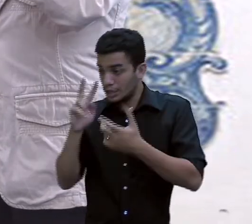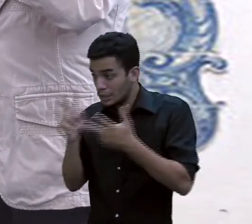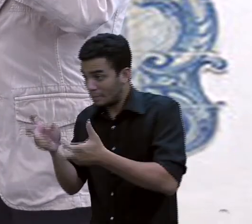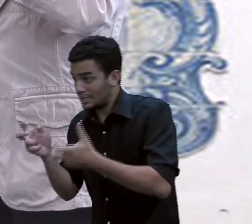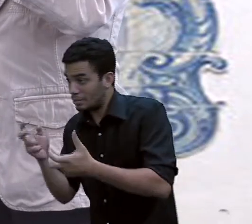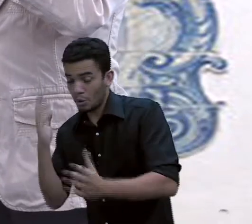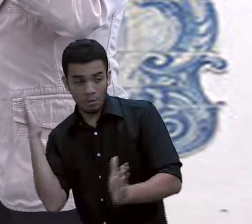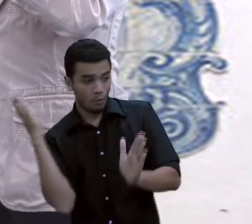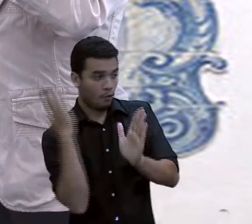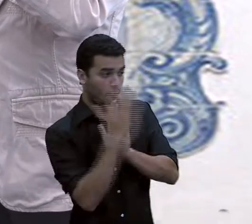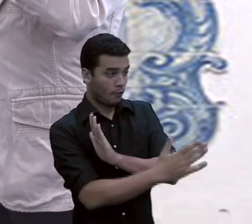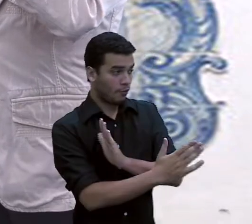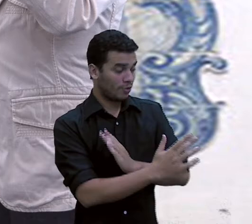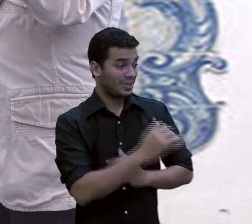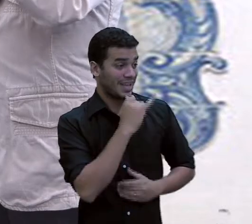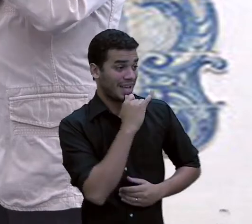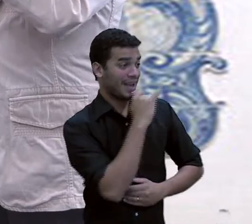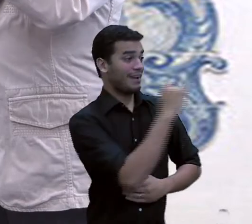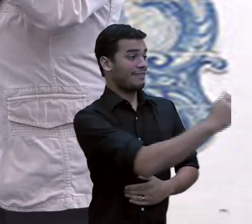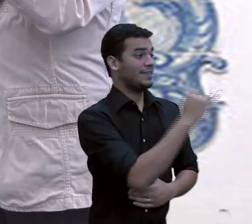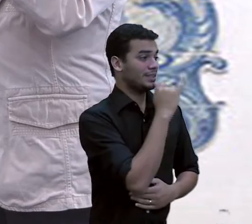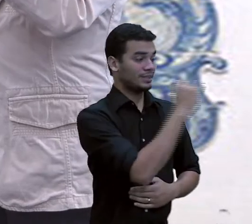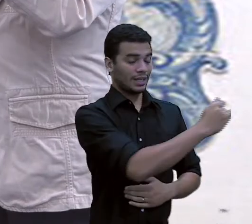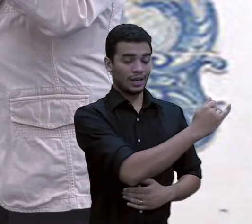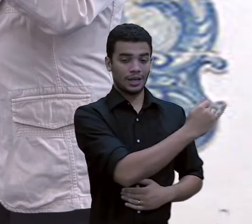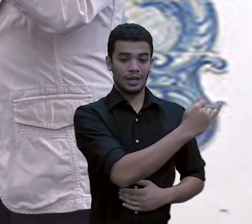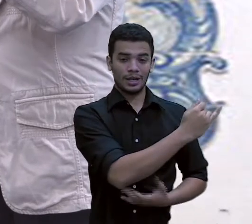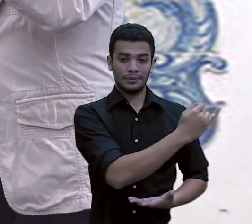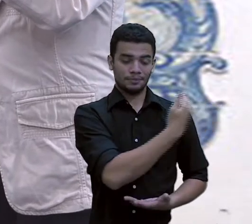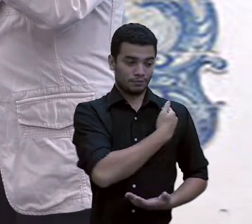tampava a visão